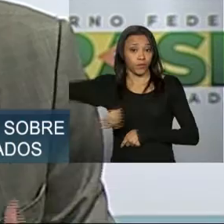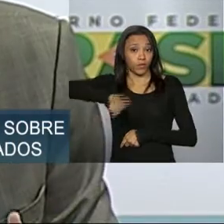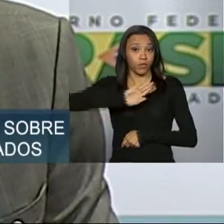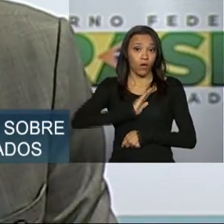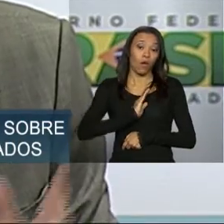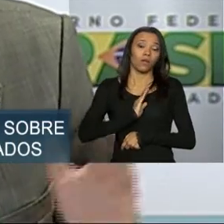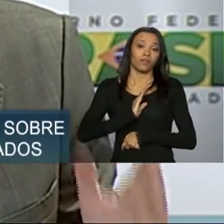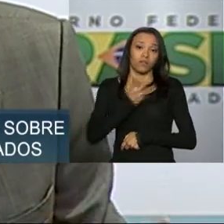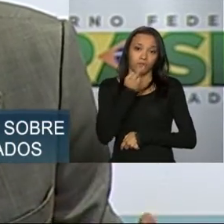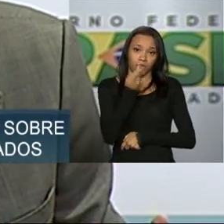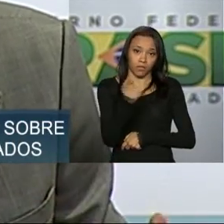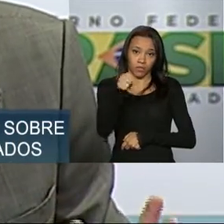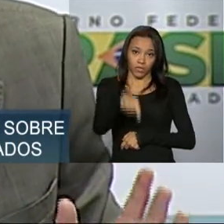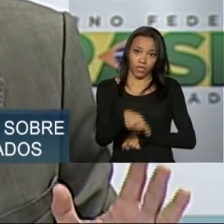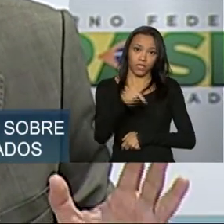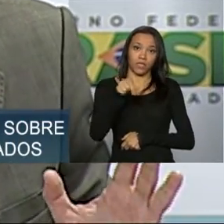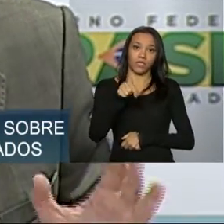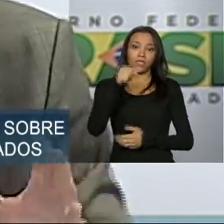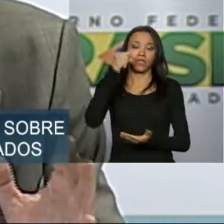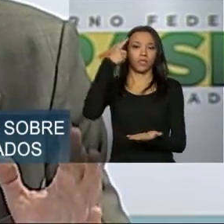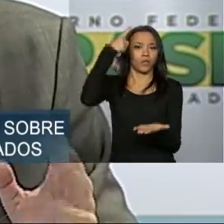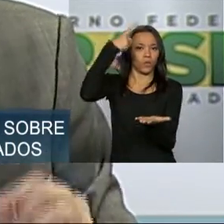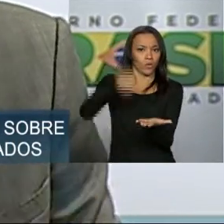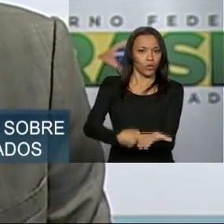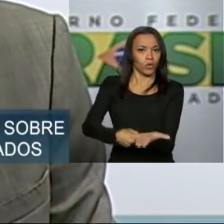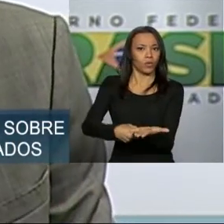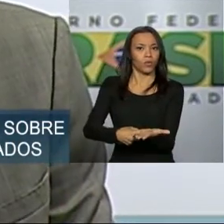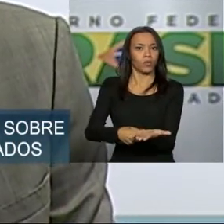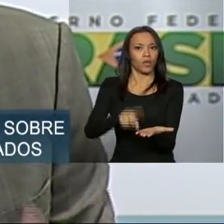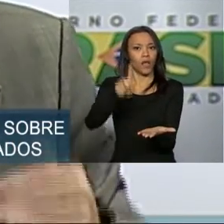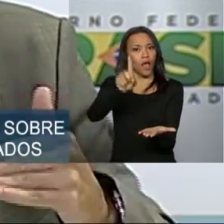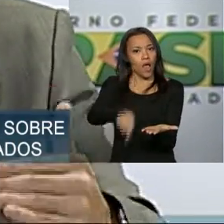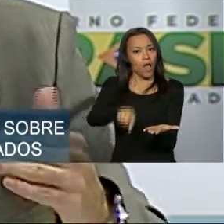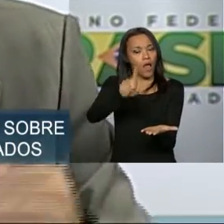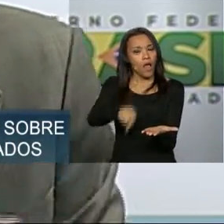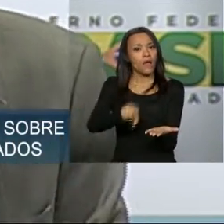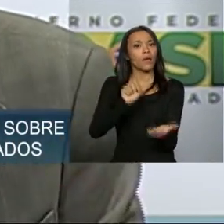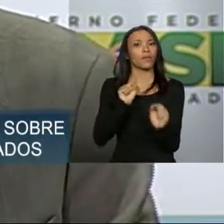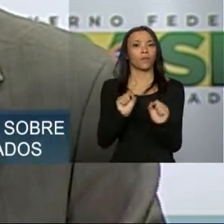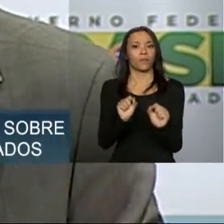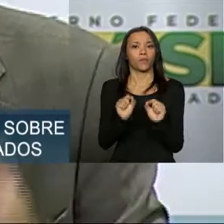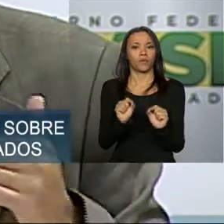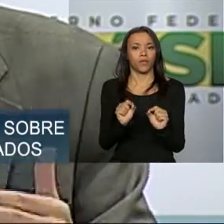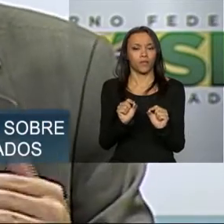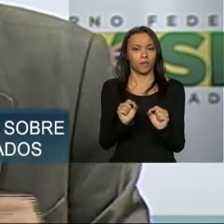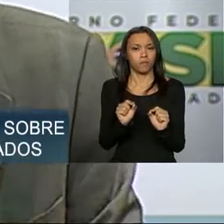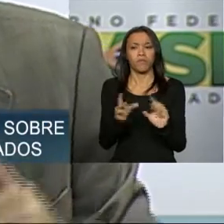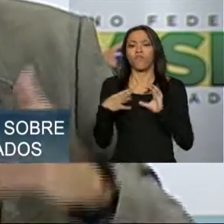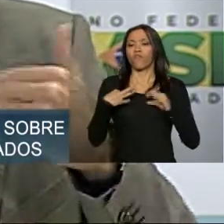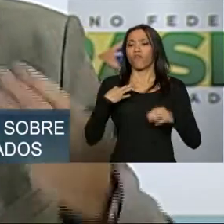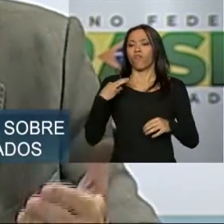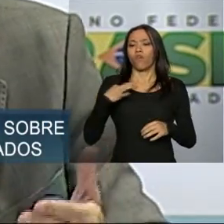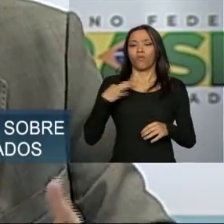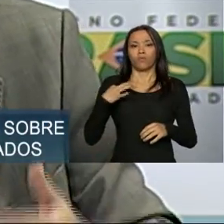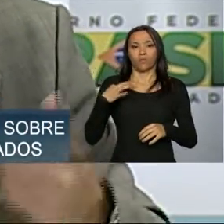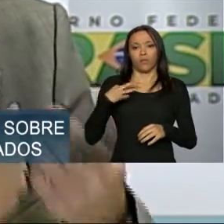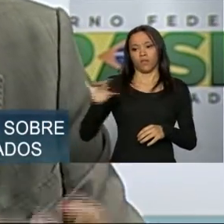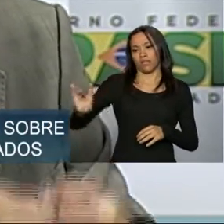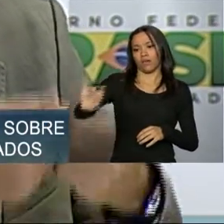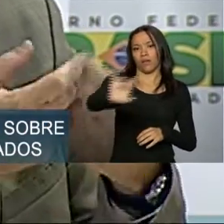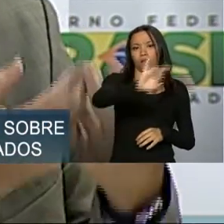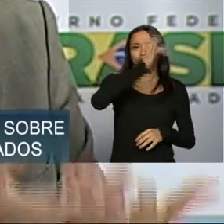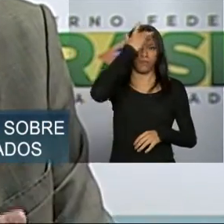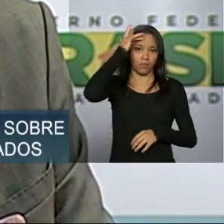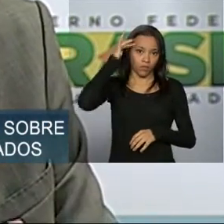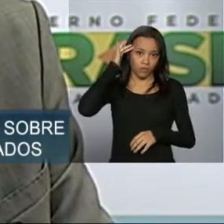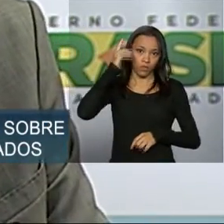colocamos nesse pacto é indução. É indução. Uma indução voluntária, uma qualificação do